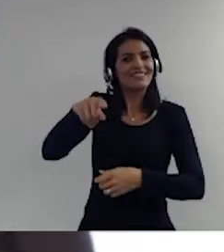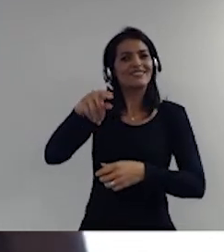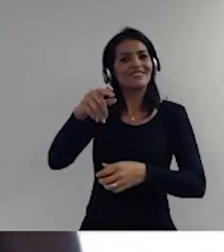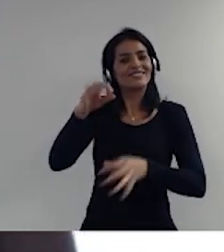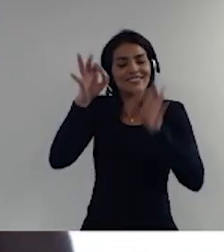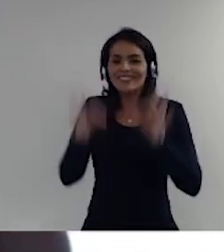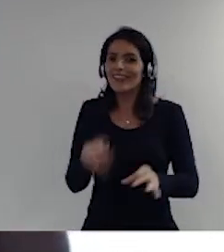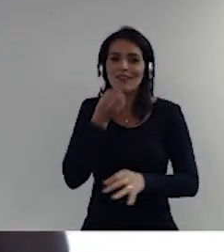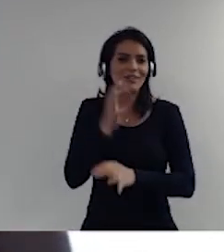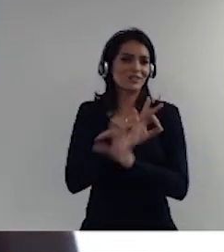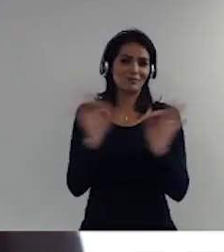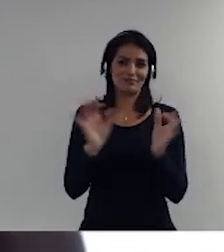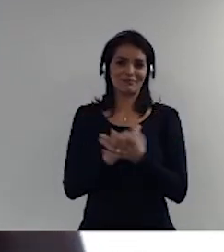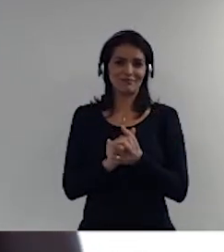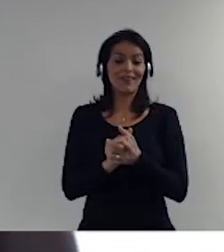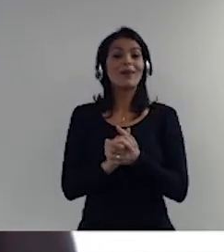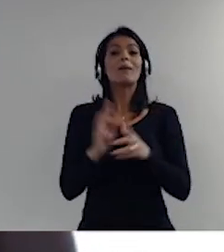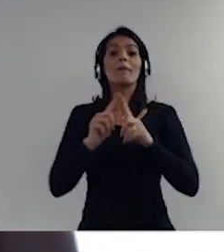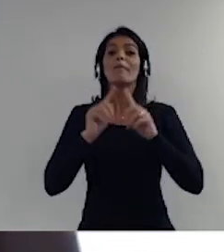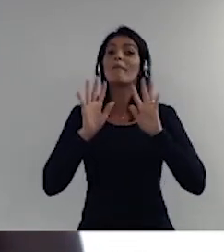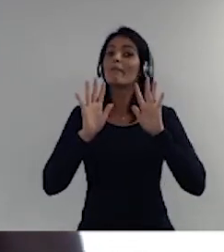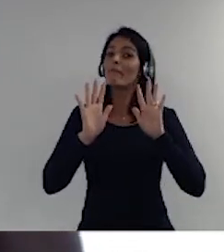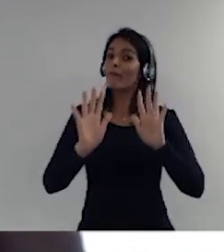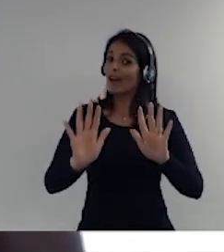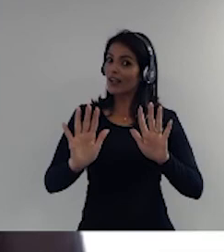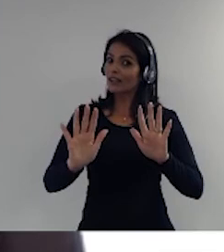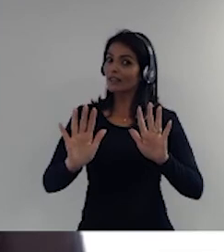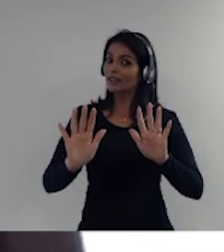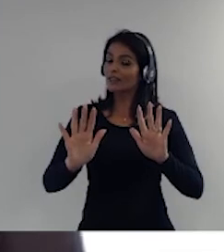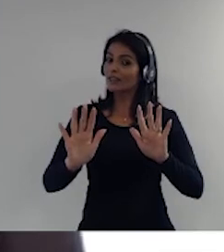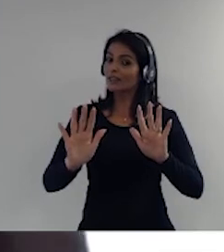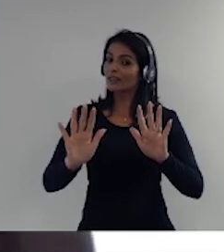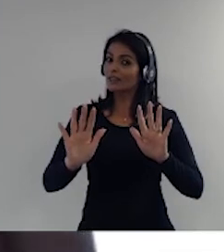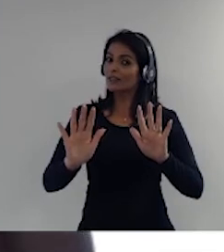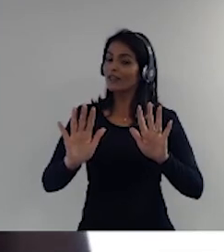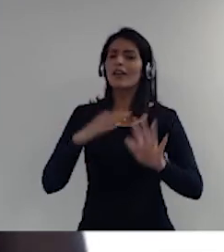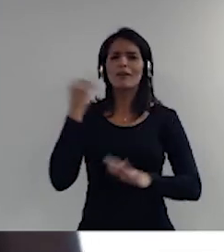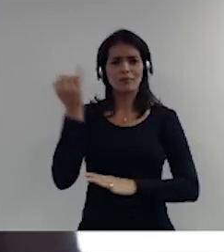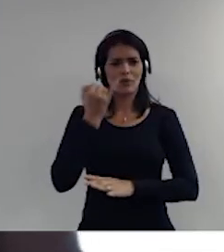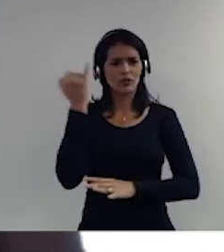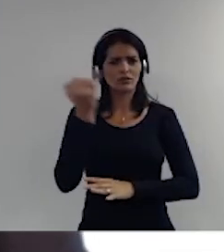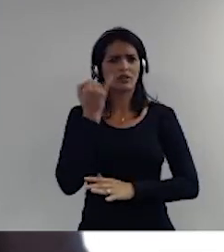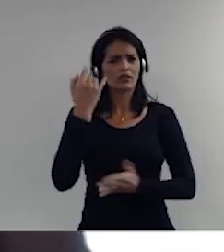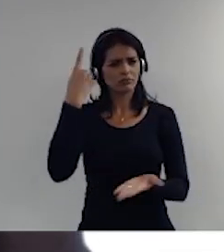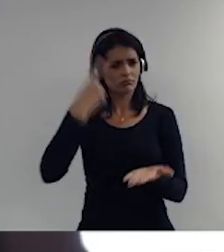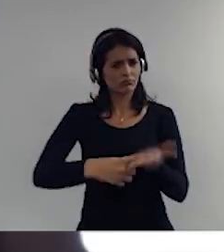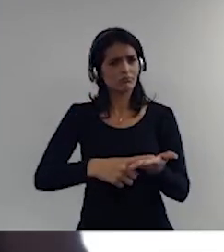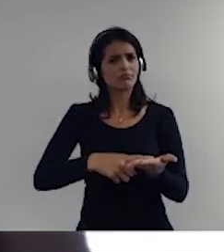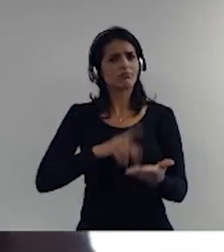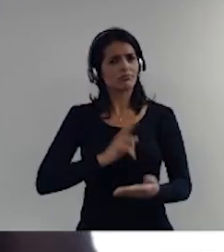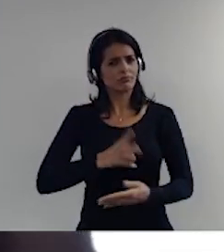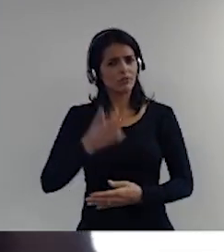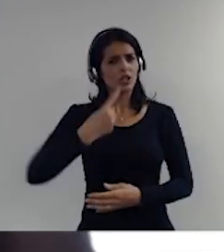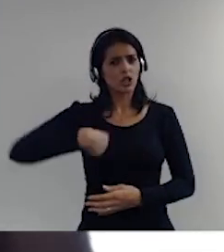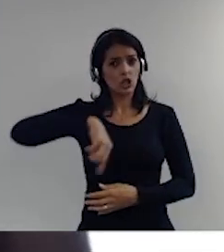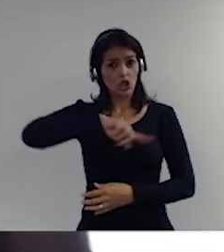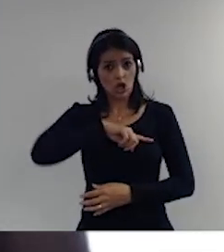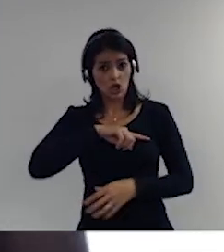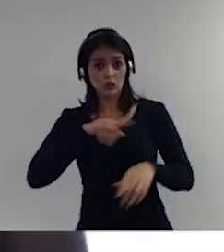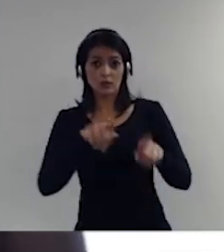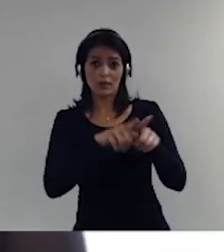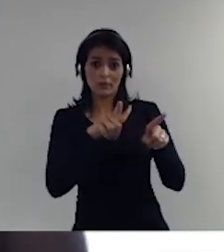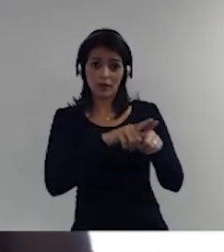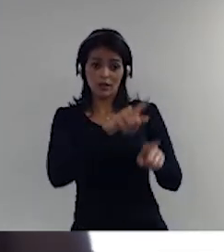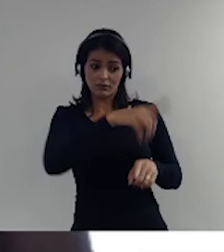aconteça, é evidente, mas, ao mesmo tempo, isso traz desafio importante, um compromisso constante nosso e das demais